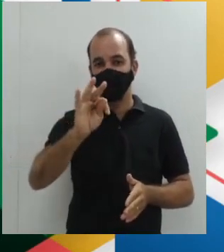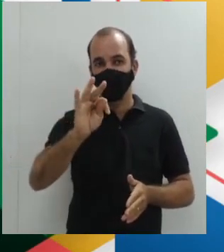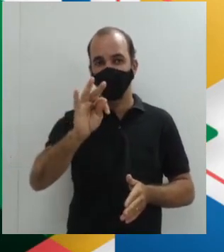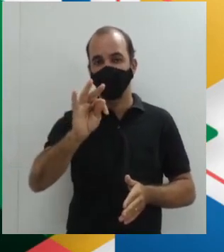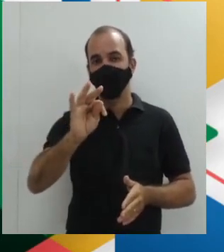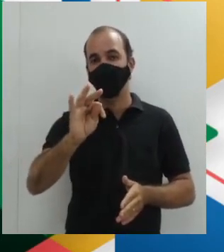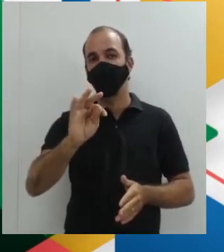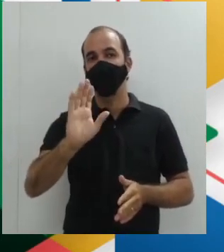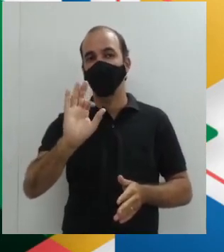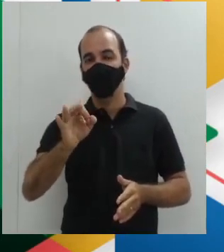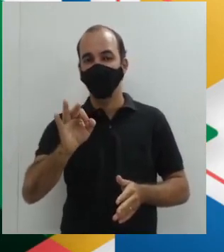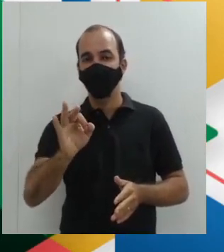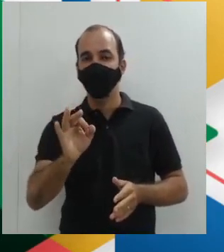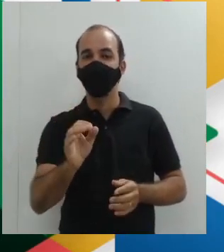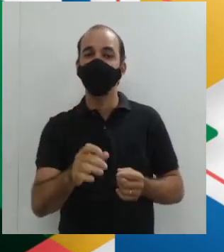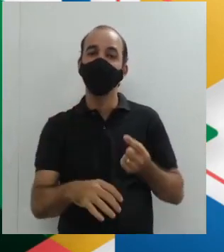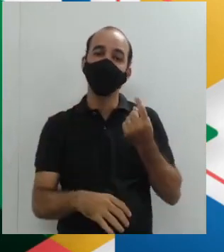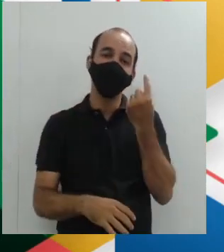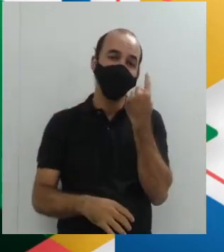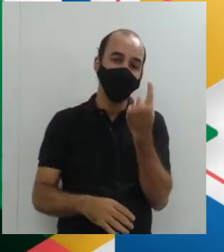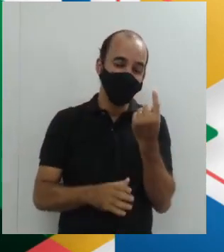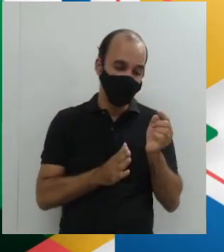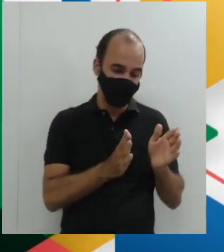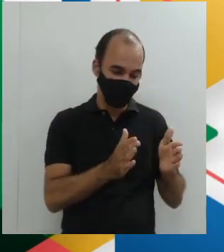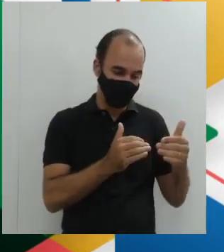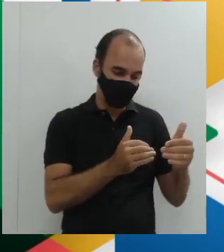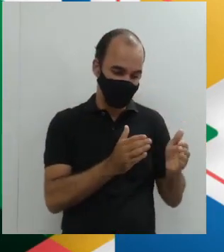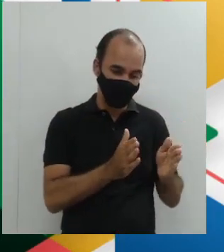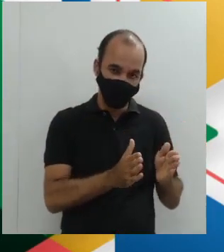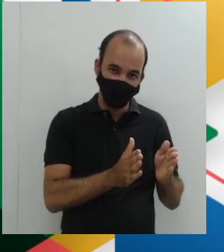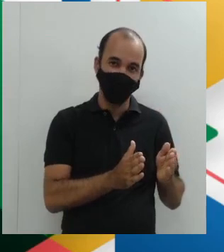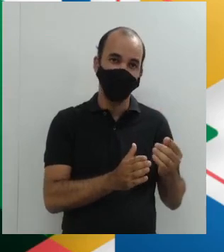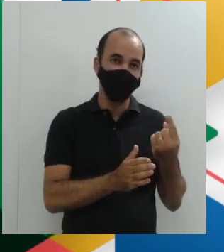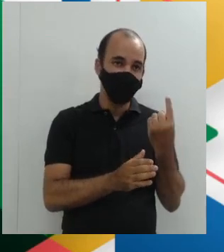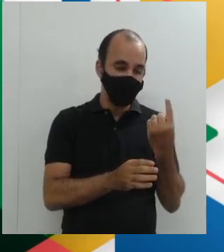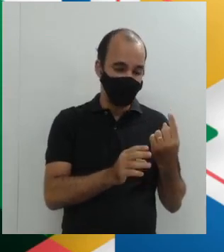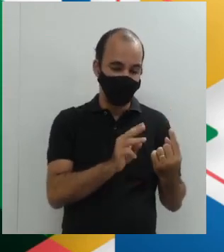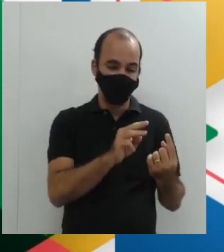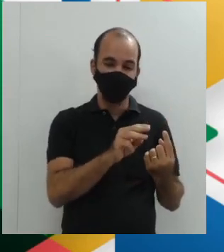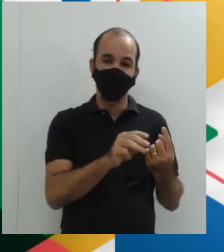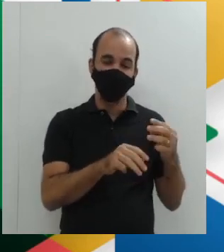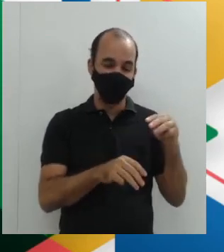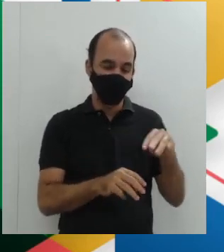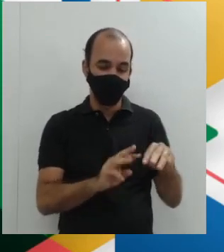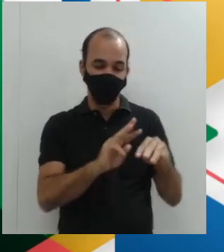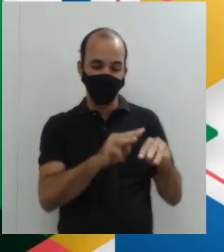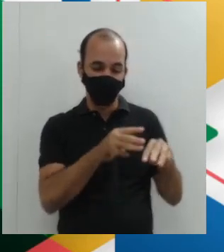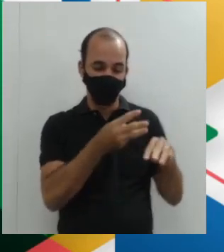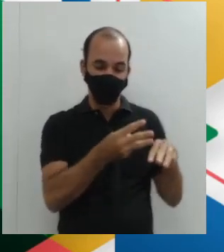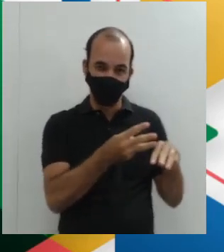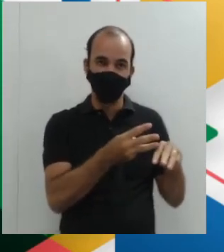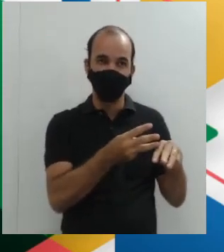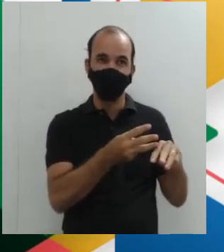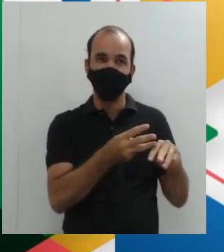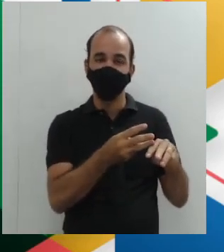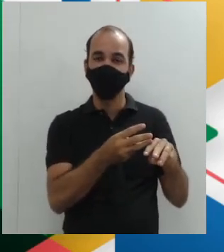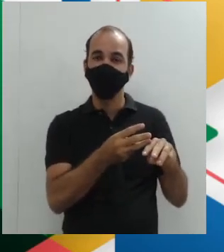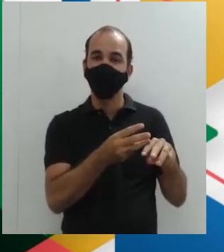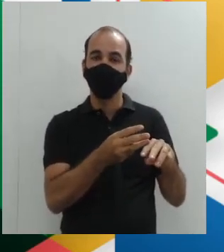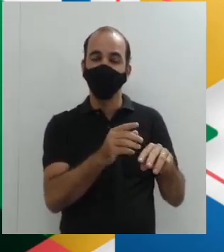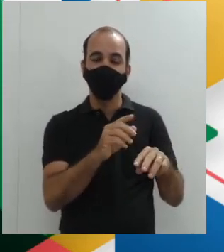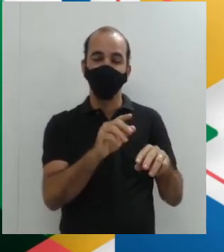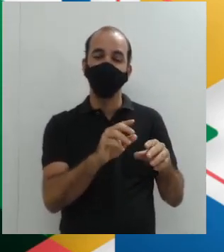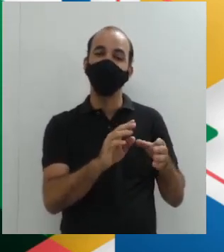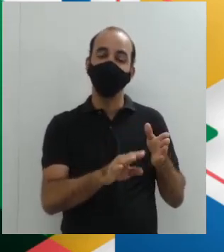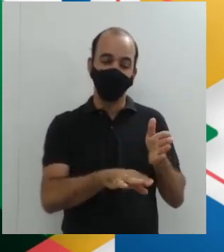1 metro cúbico de volume, você tem o armazenamento de 1000 litros,